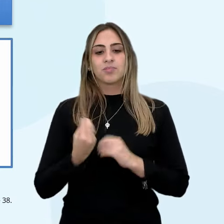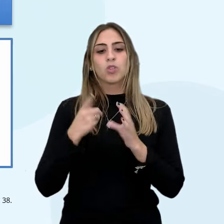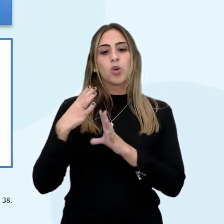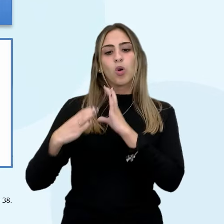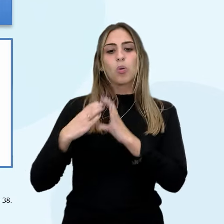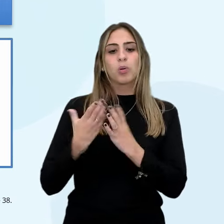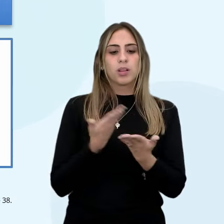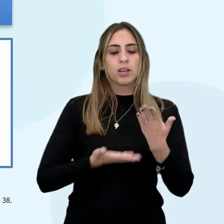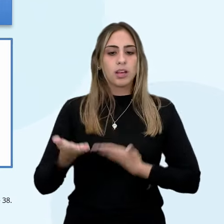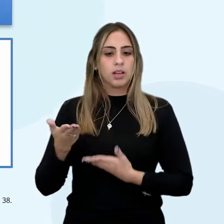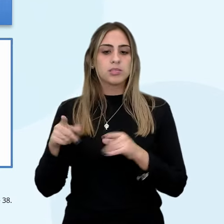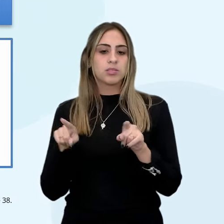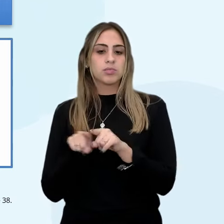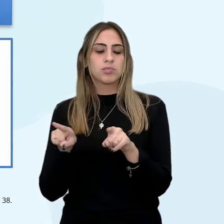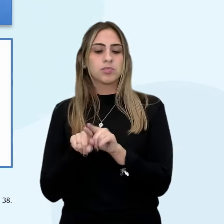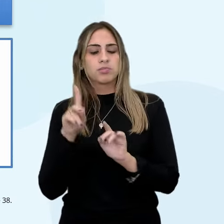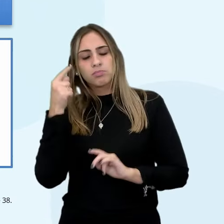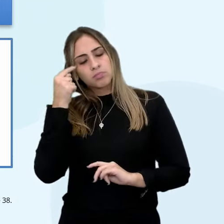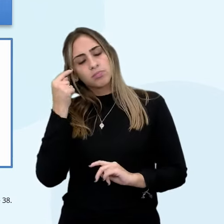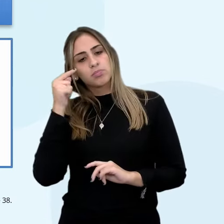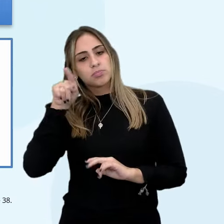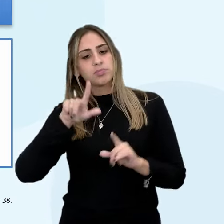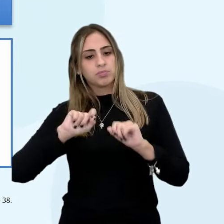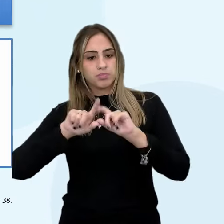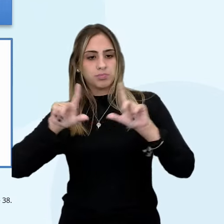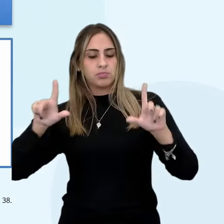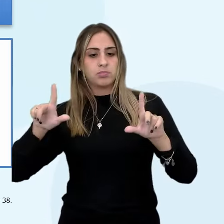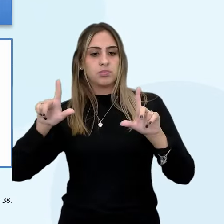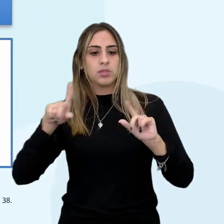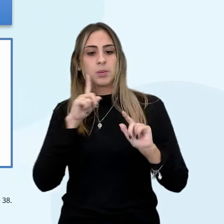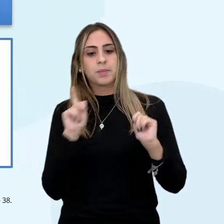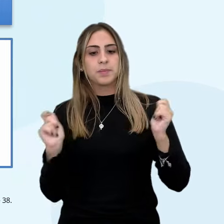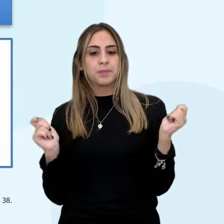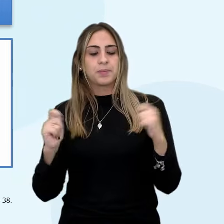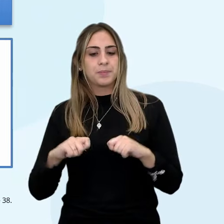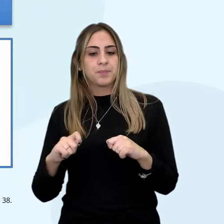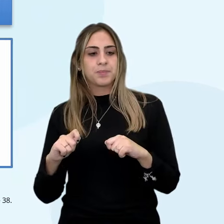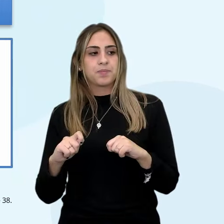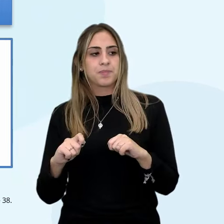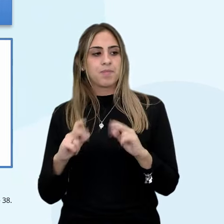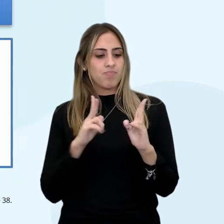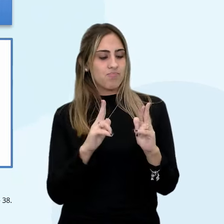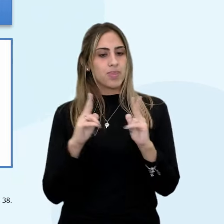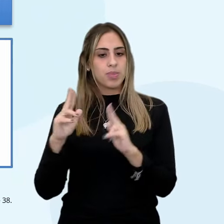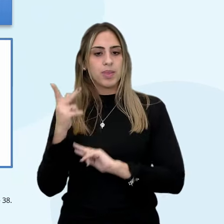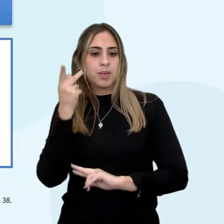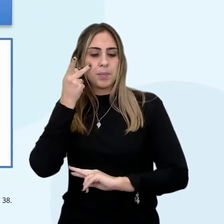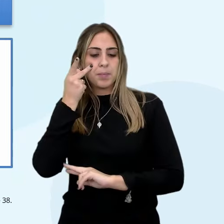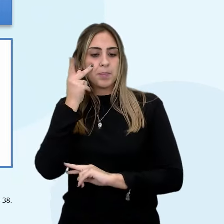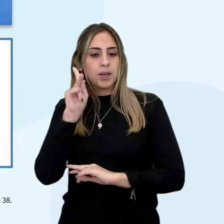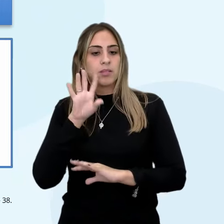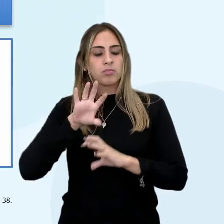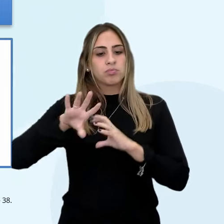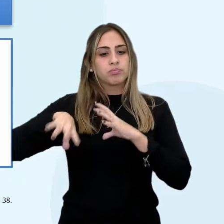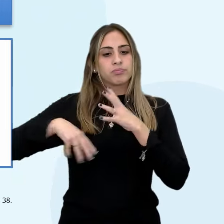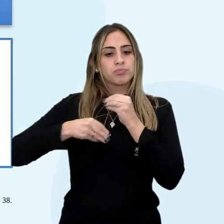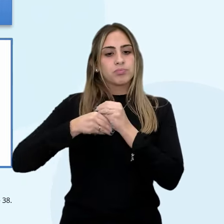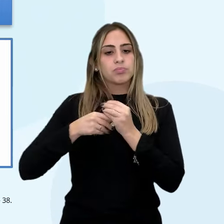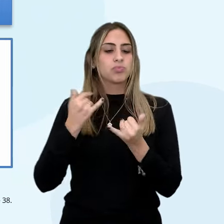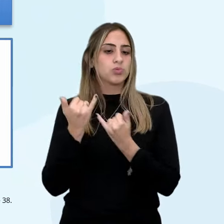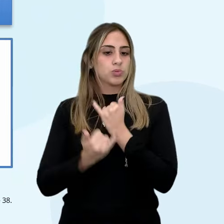comunicação e pensem nesse painel como uma possibilidade de um cenário para o componente